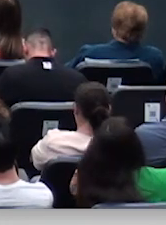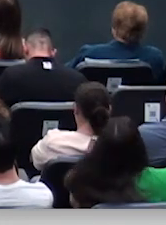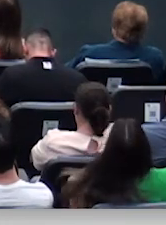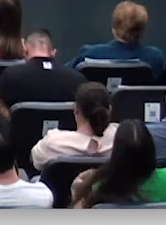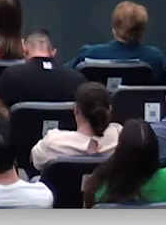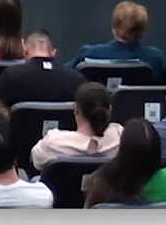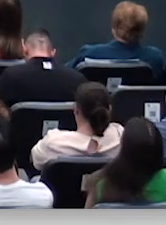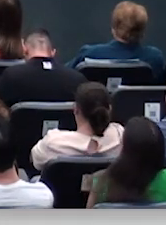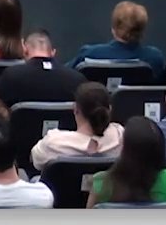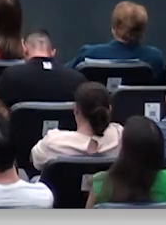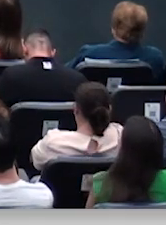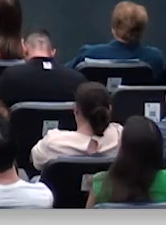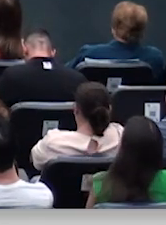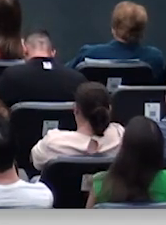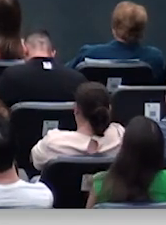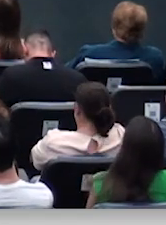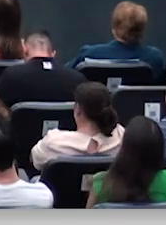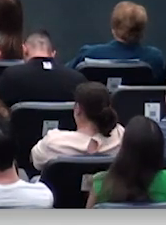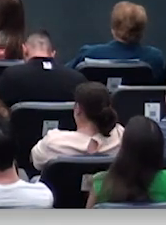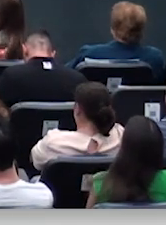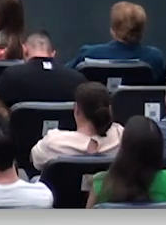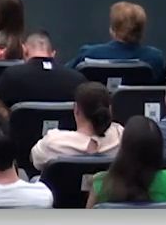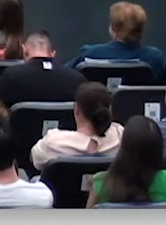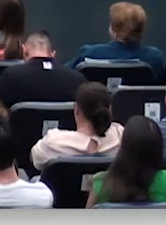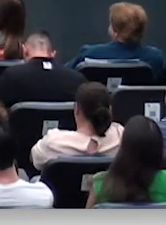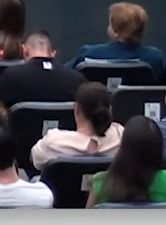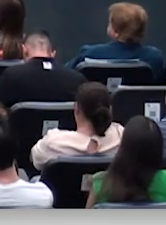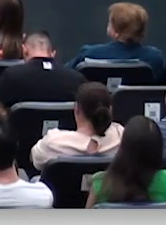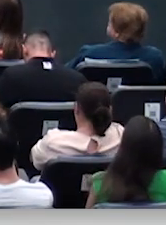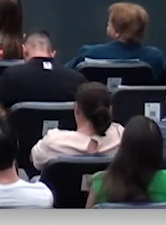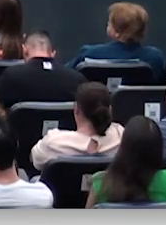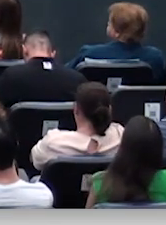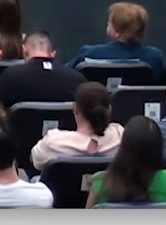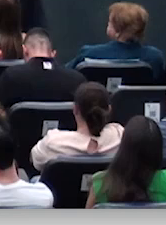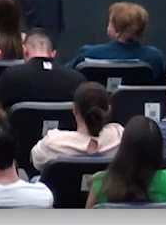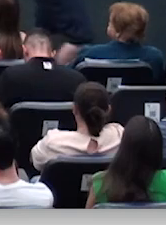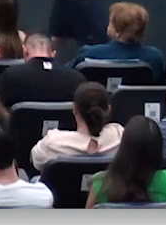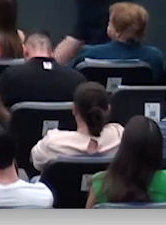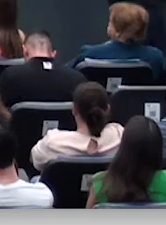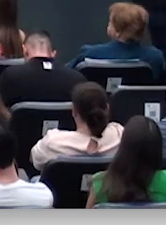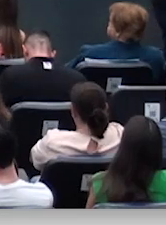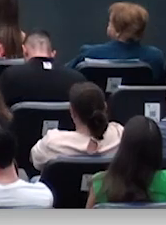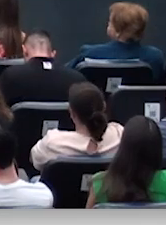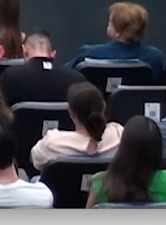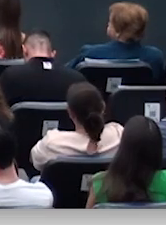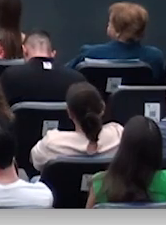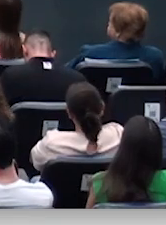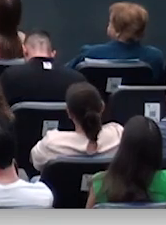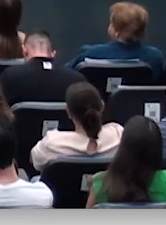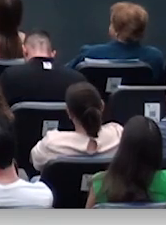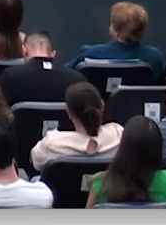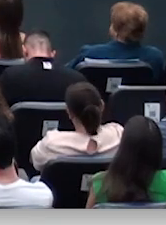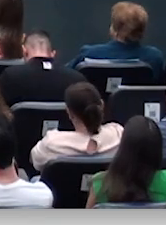Presidente Tomé disse aqui que vai cumprir aí, nós vamos pagar aquela janta aí. Vamos lá.